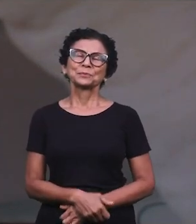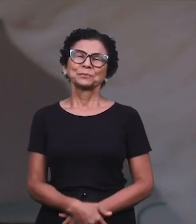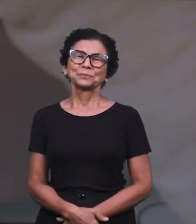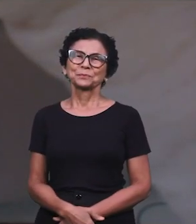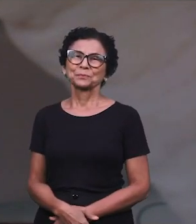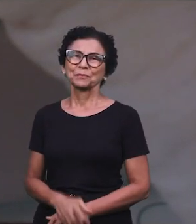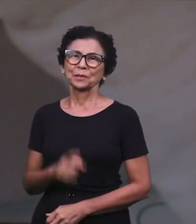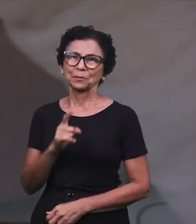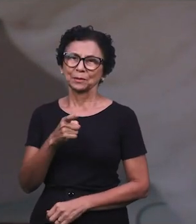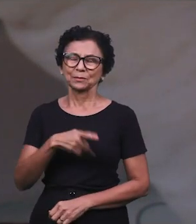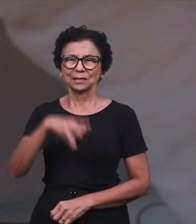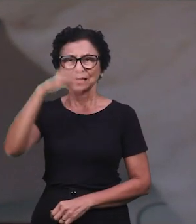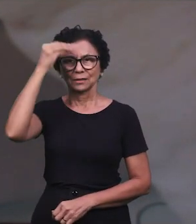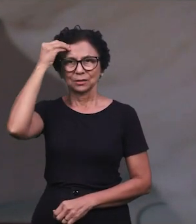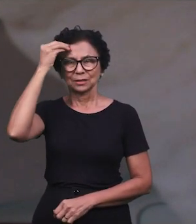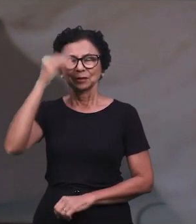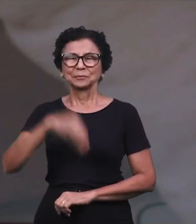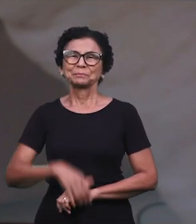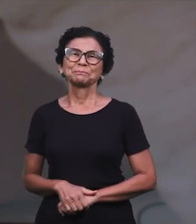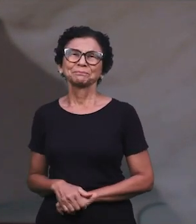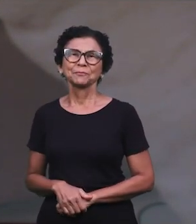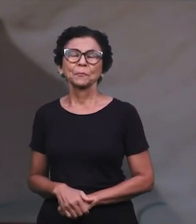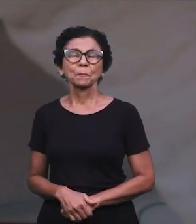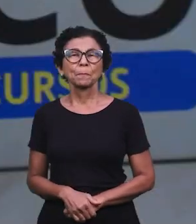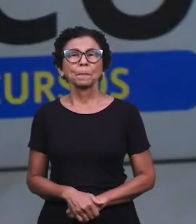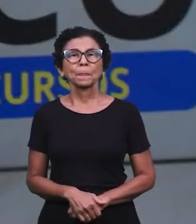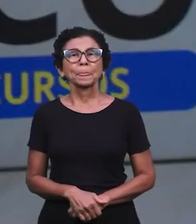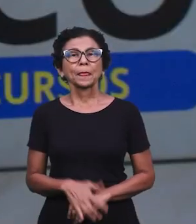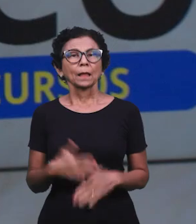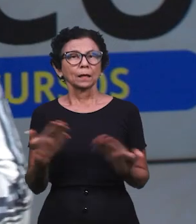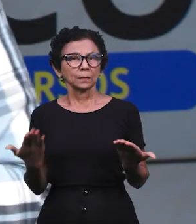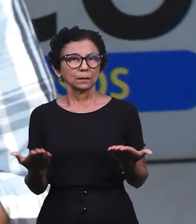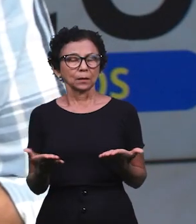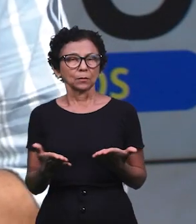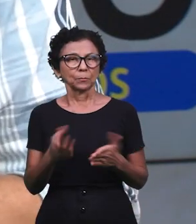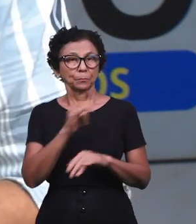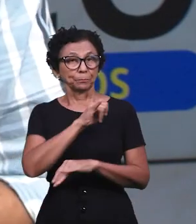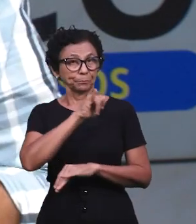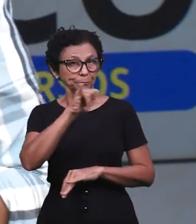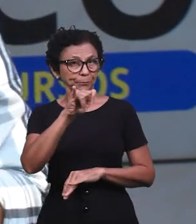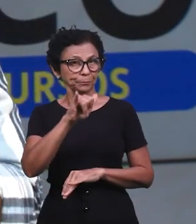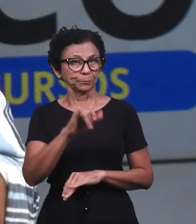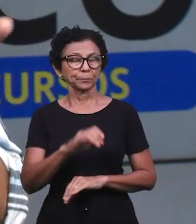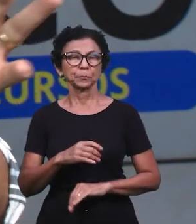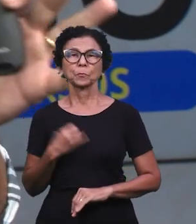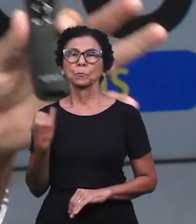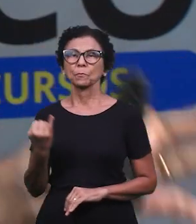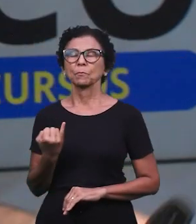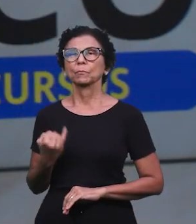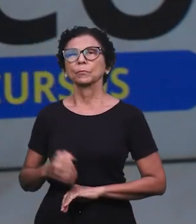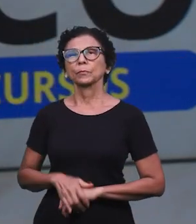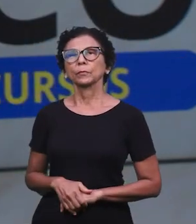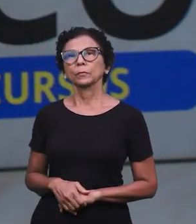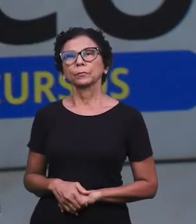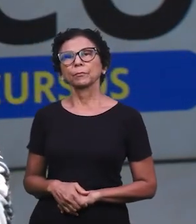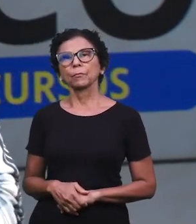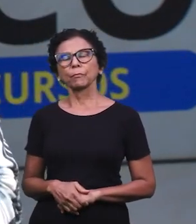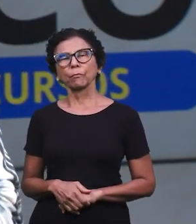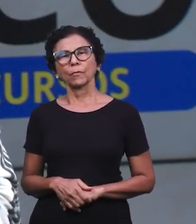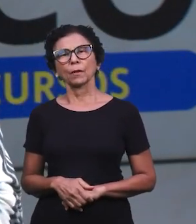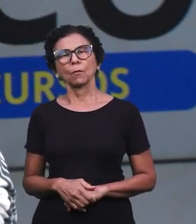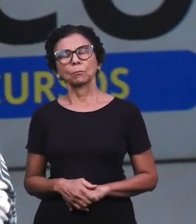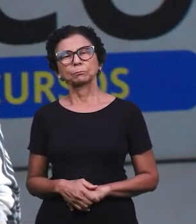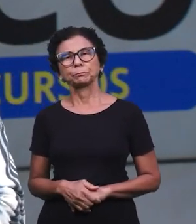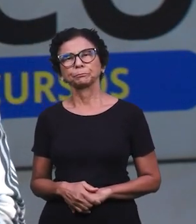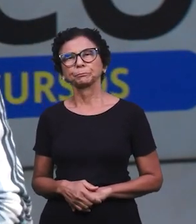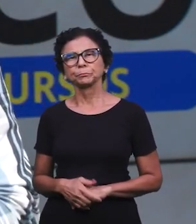para você assimilar o conteúdo, tá certo? Mas eu quero apenas te fazer um alerta, tá? Nós estamos trazendo algumas